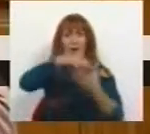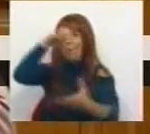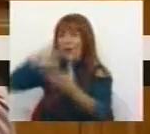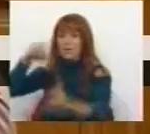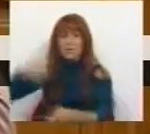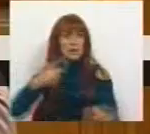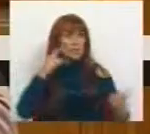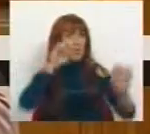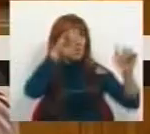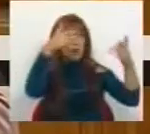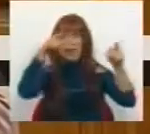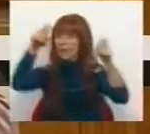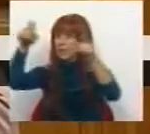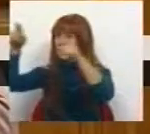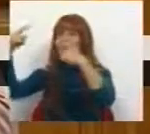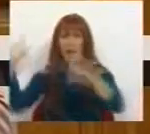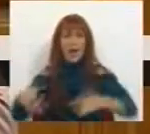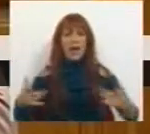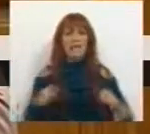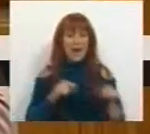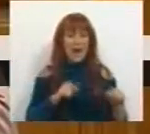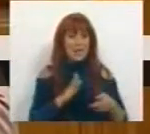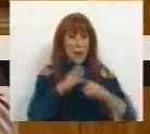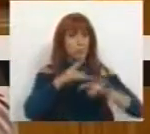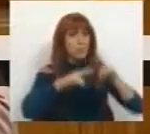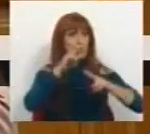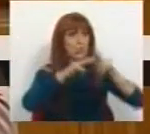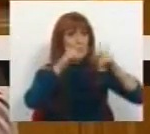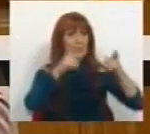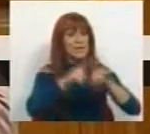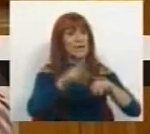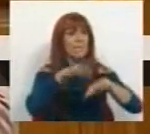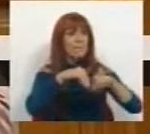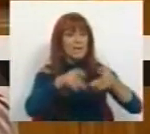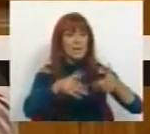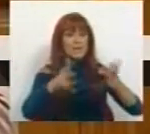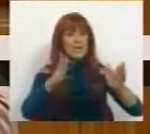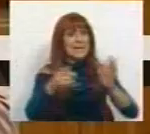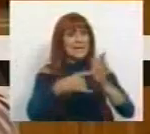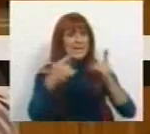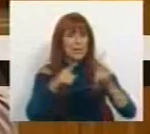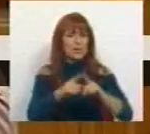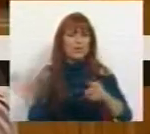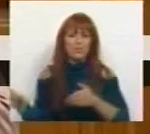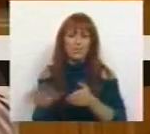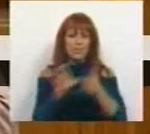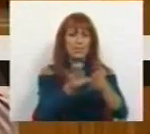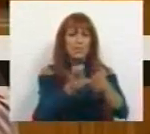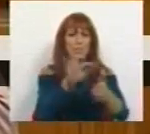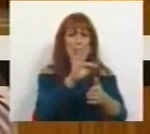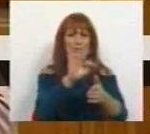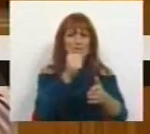são considerados prioritários e que, para que essa intervenção seja feita, há necessidade de alocar uma verba